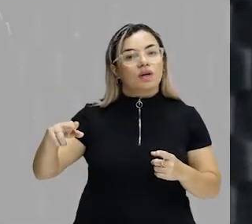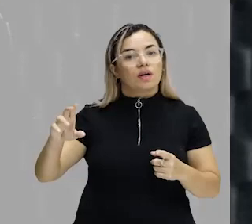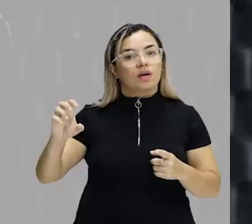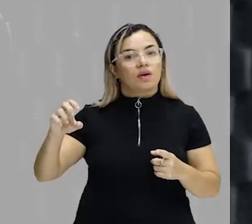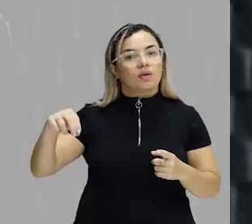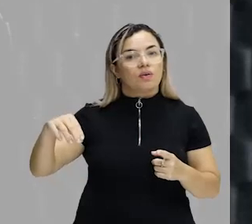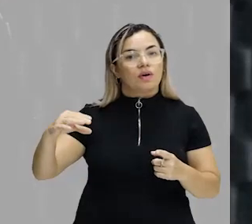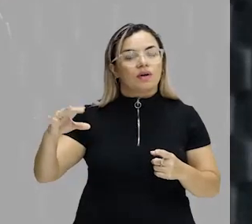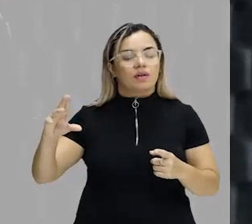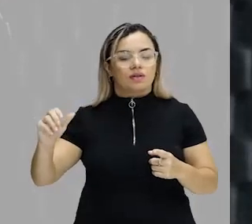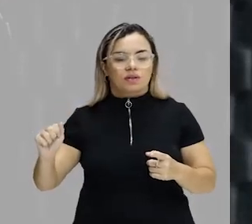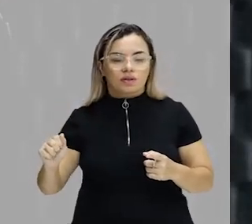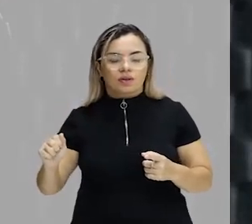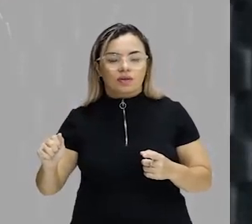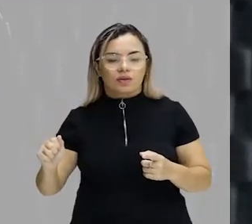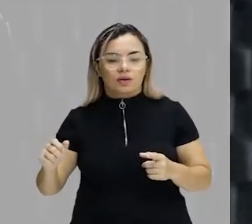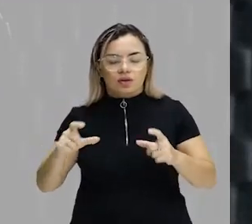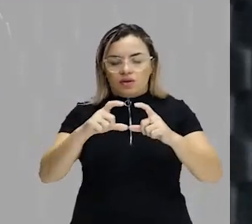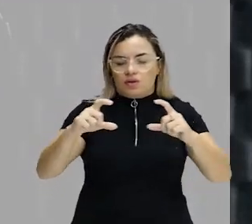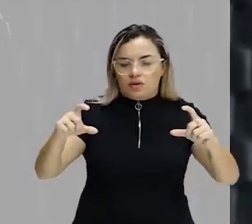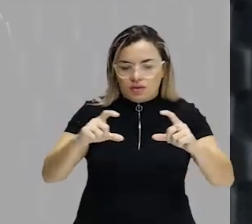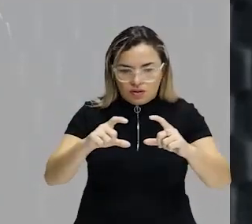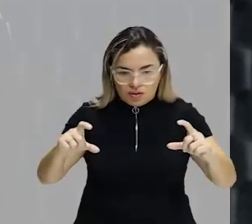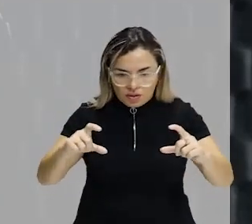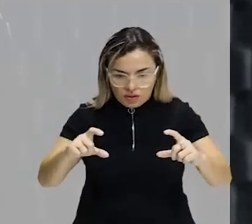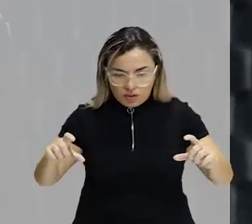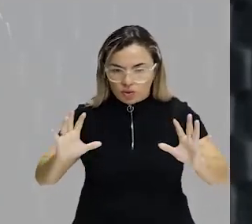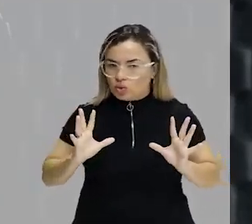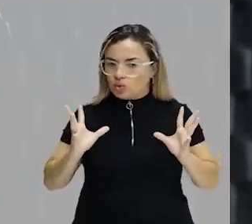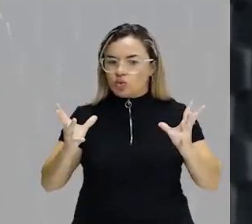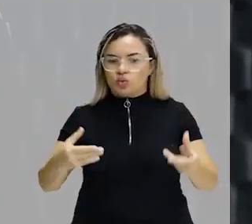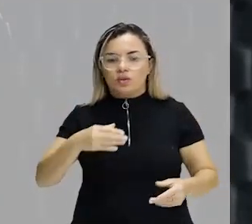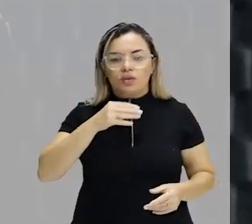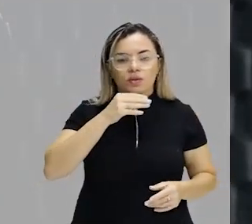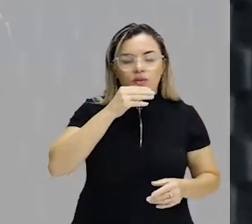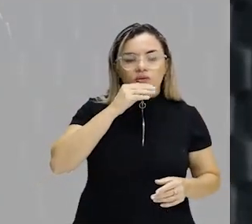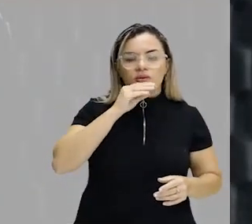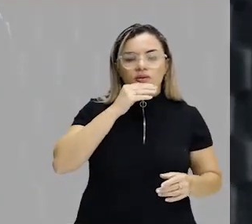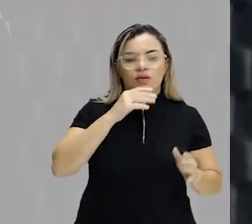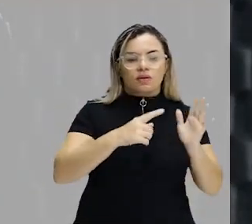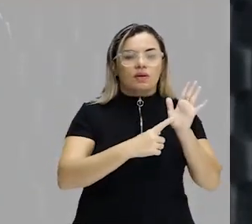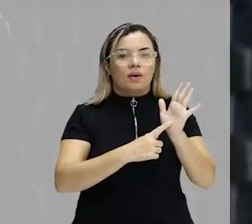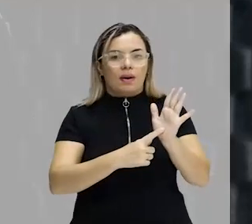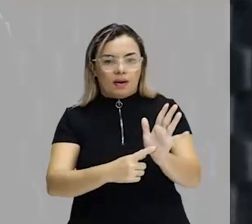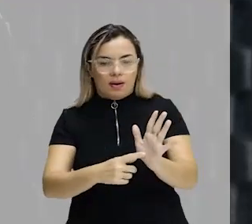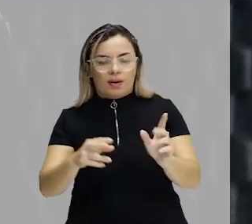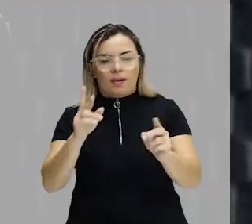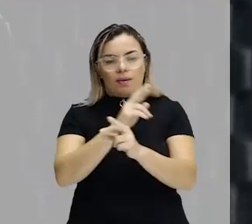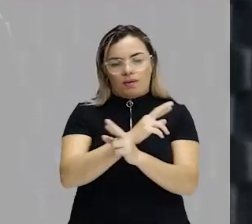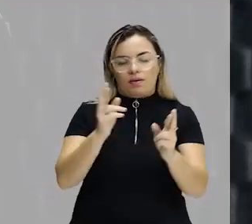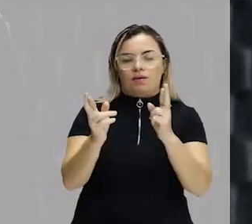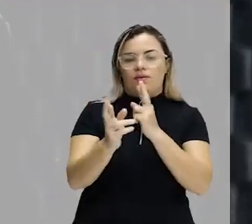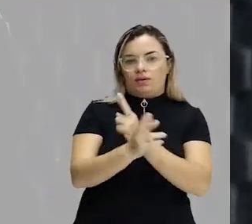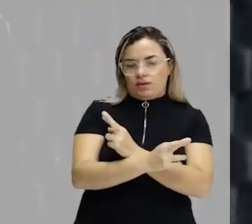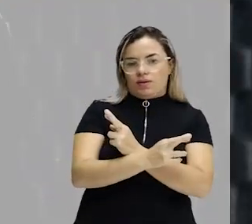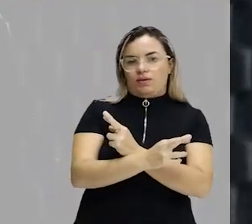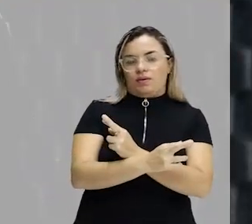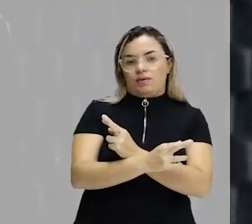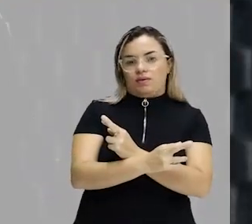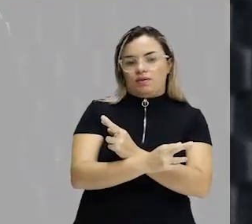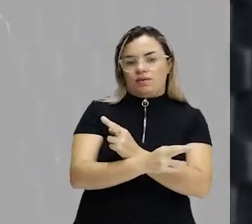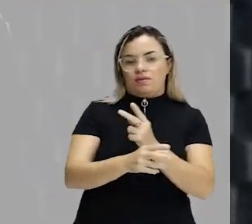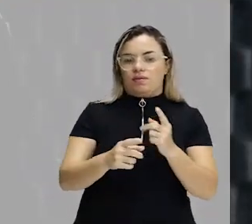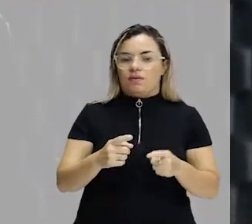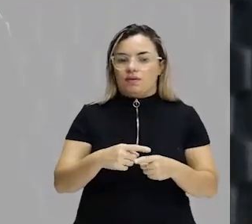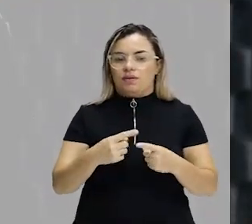questão. Dos seguintes versos, todos de Carlos Drummond de Andrade apresentam esse mesmo tipo de relação, embora não haja o quê, tá